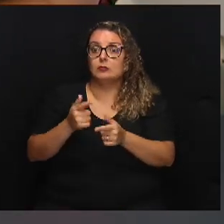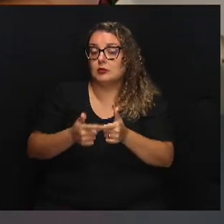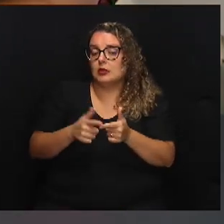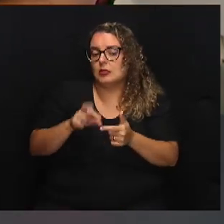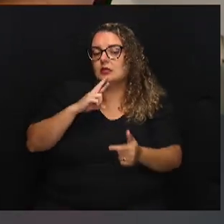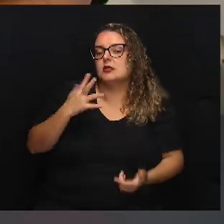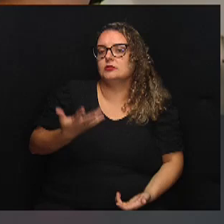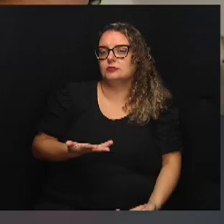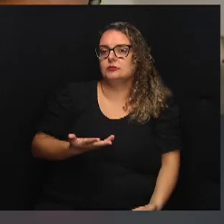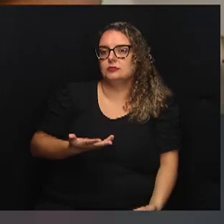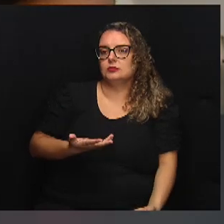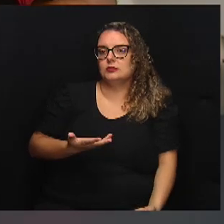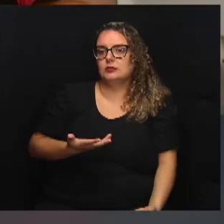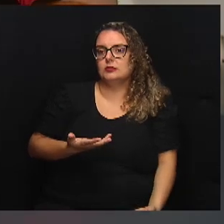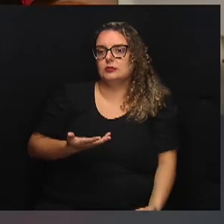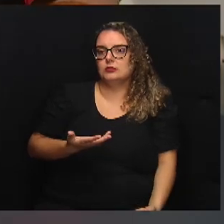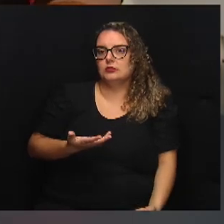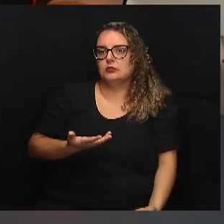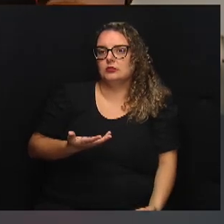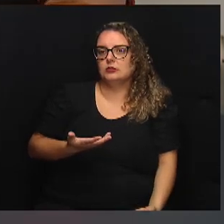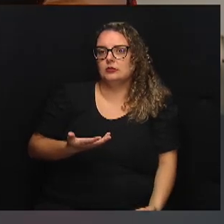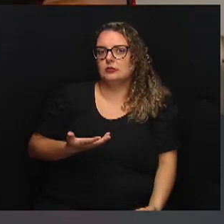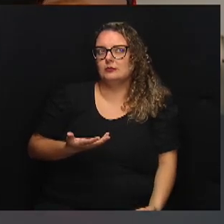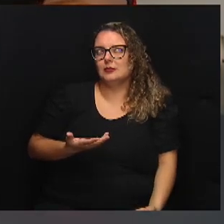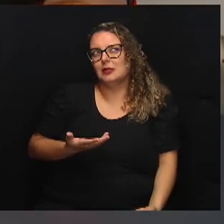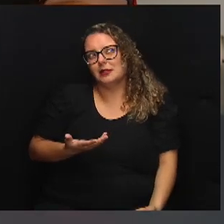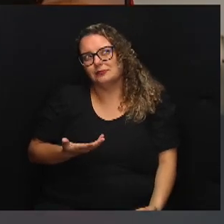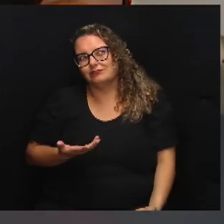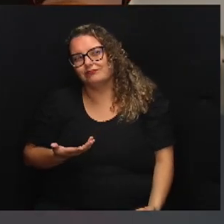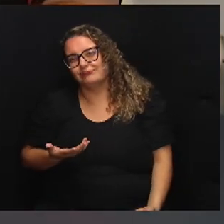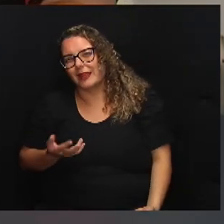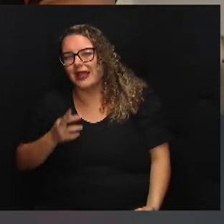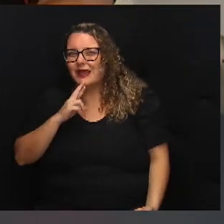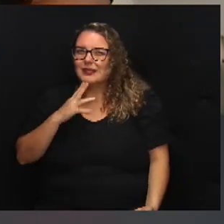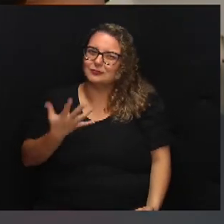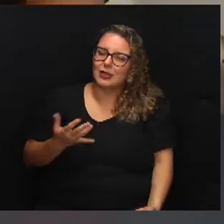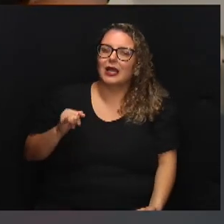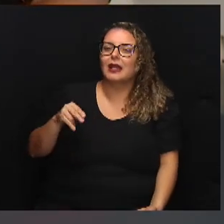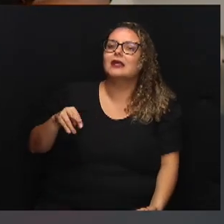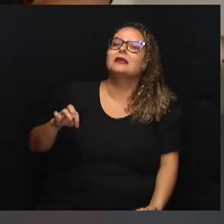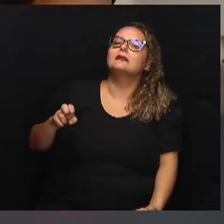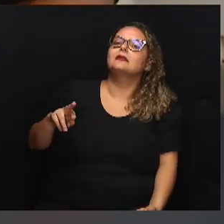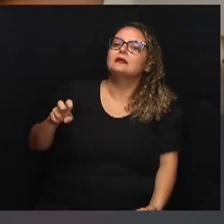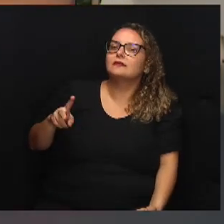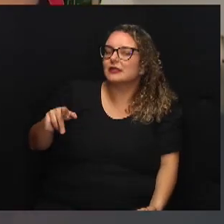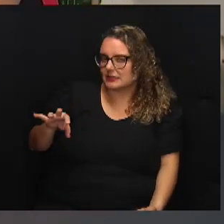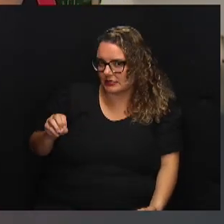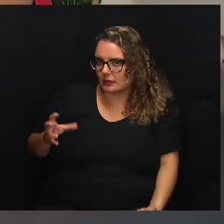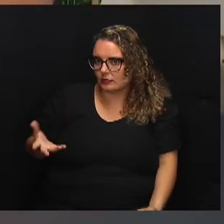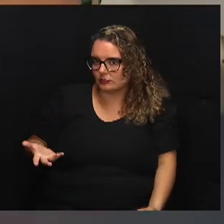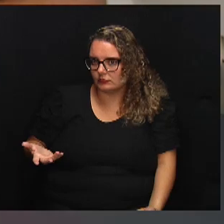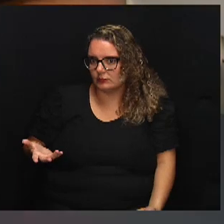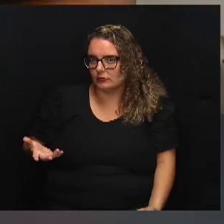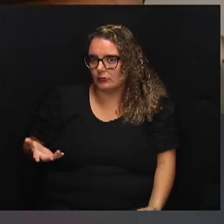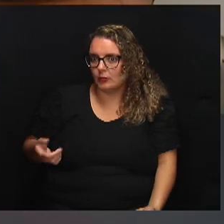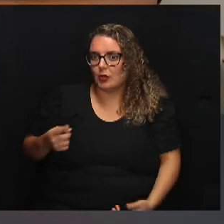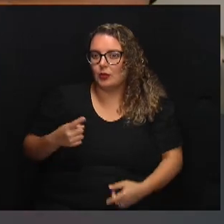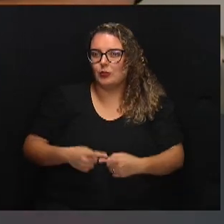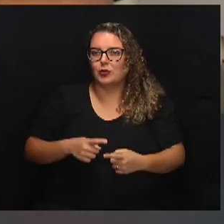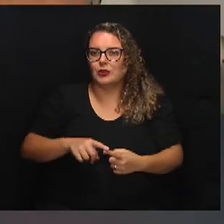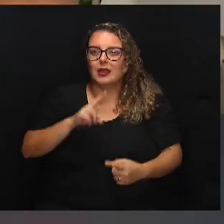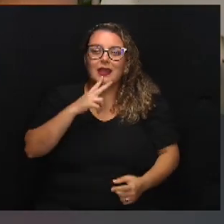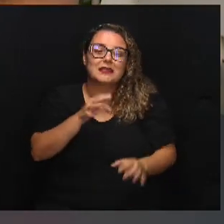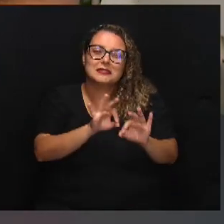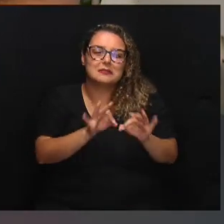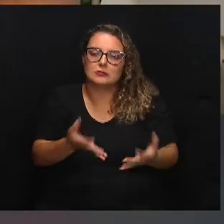E eu evito falar em solução, né? É melhor dizer uma intervenção. Essa intervenção, a solução é uma coisa muito simplória.